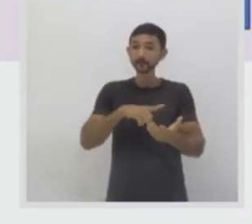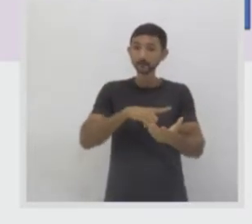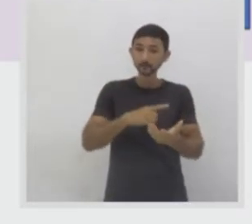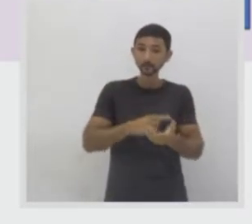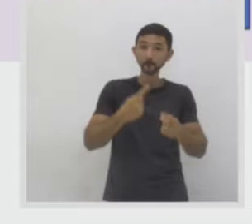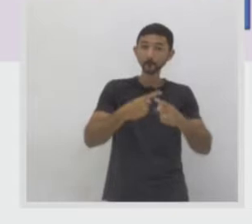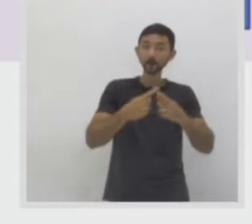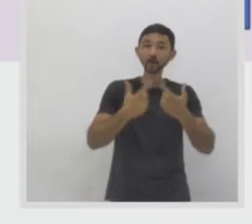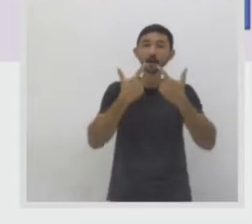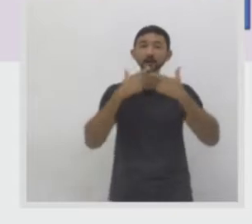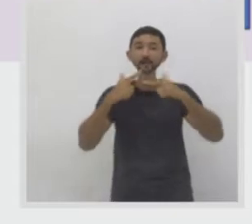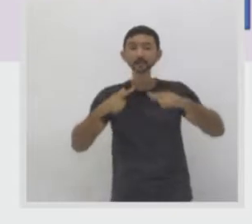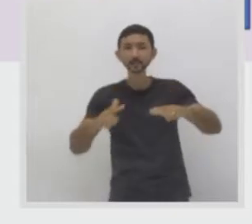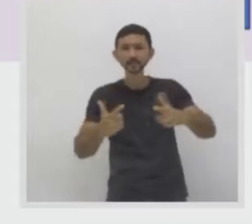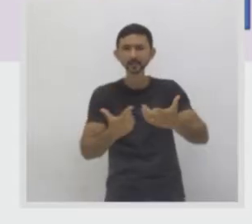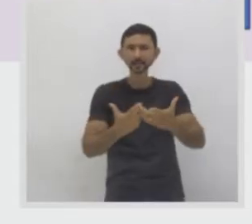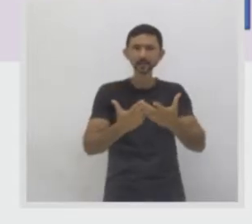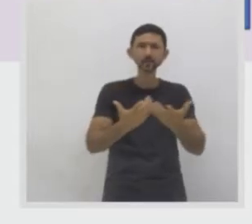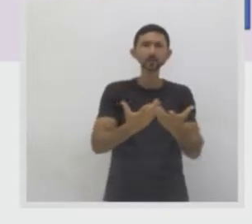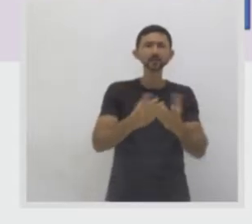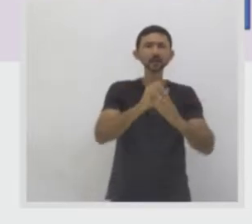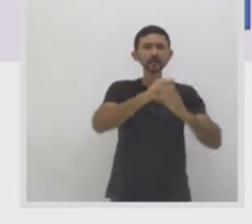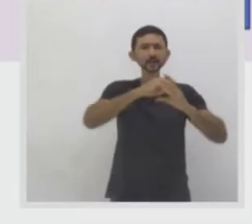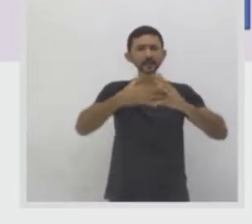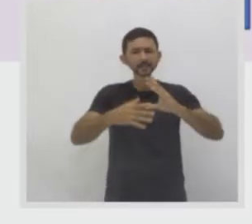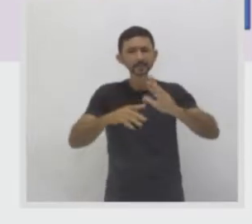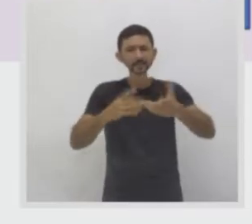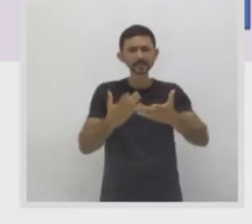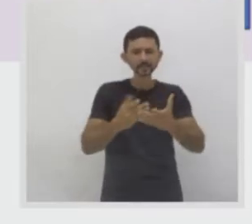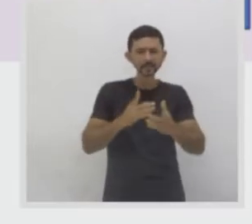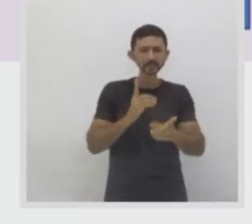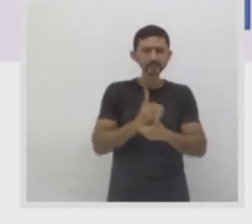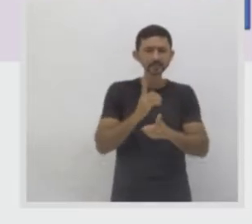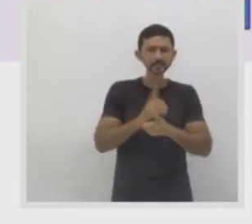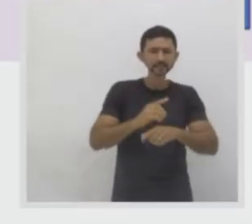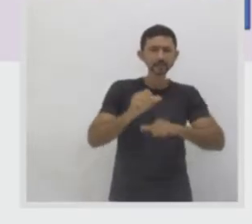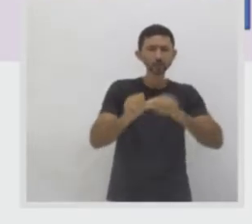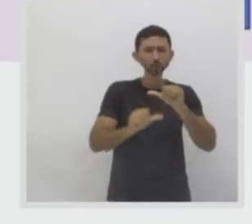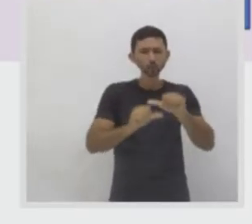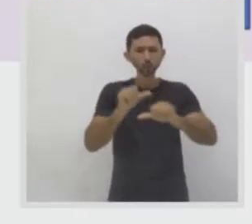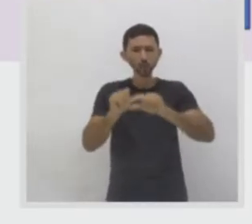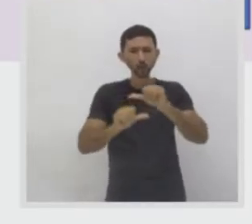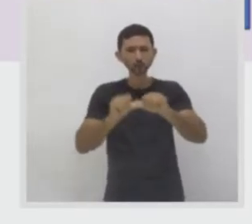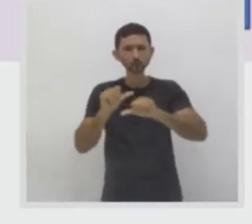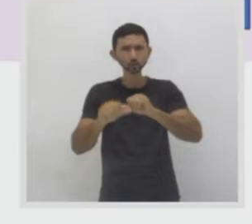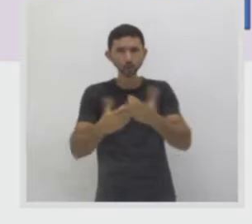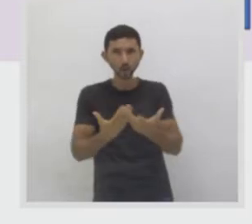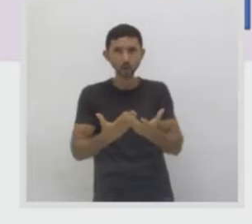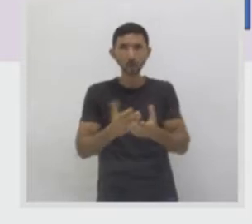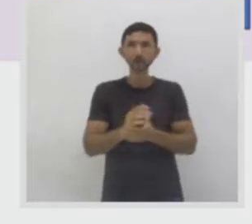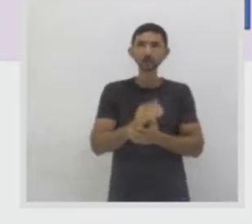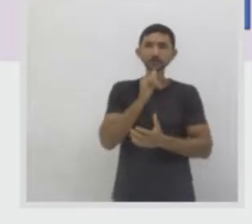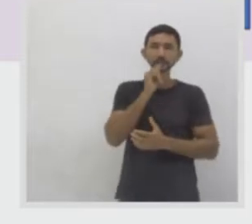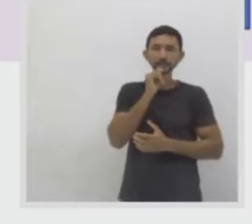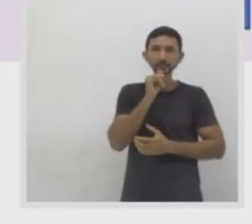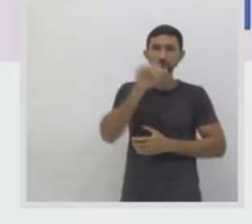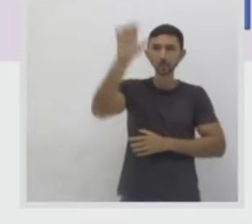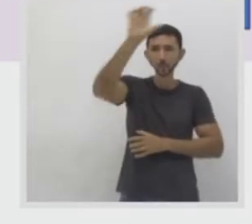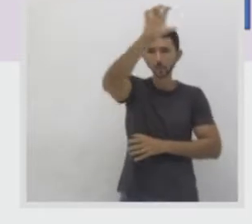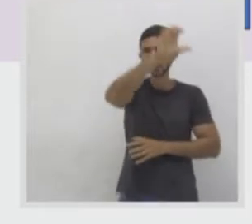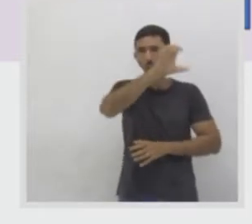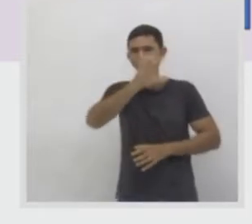línguas possuem a característica de serem dinâmicas e sensíveis a fatores como a região geográfica,